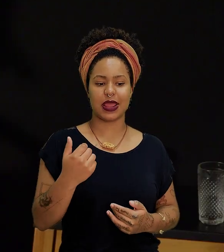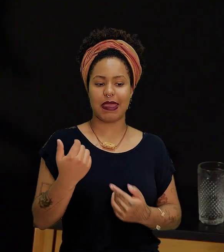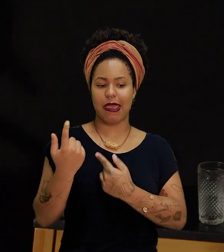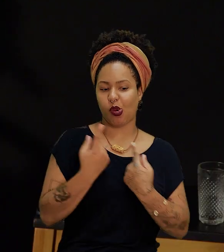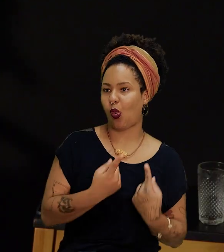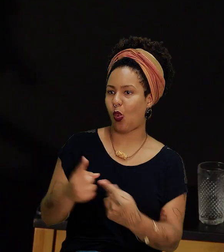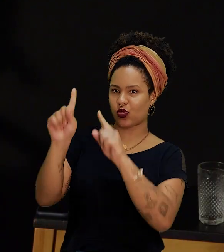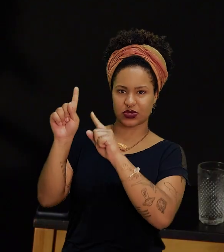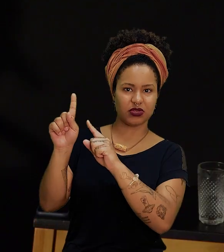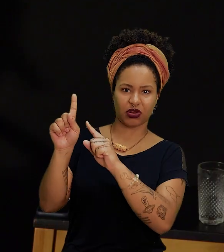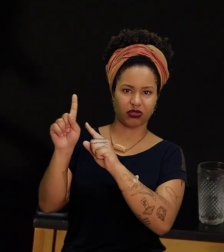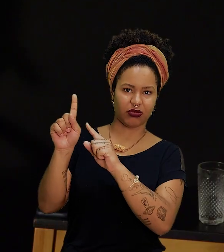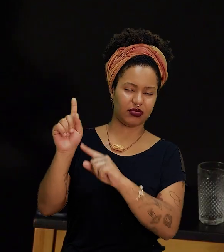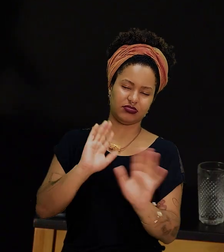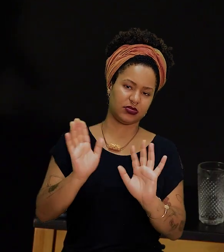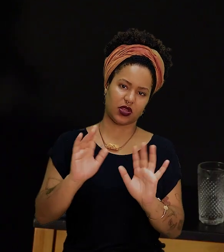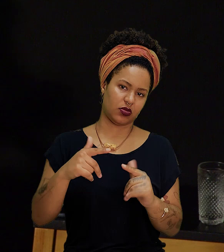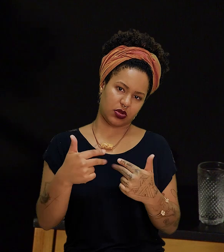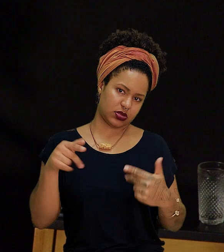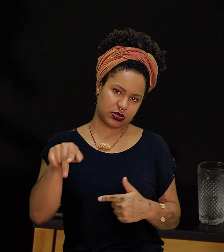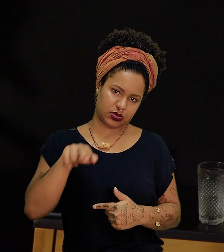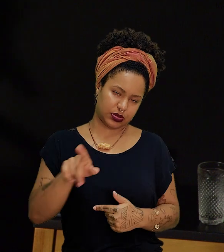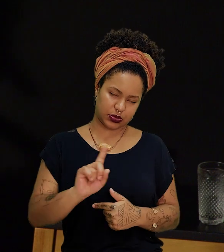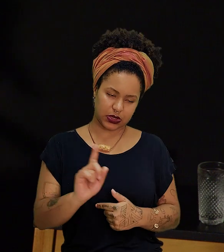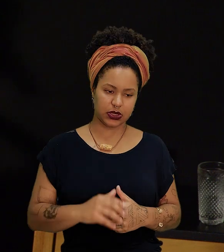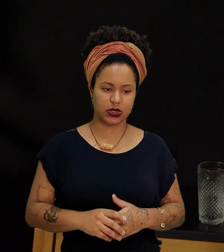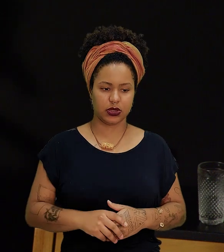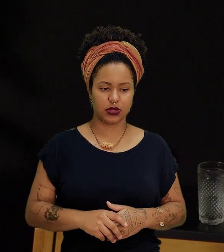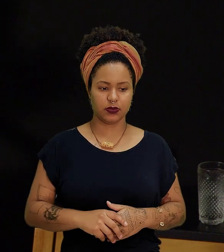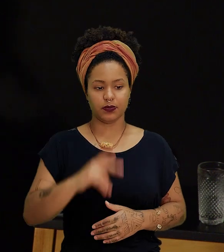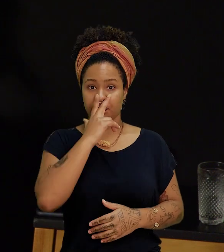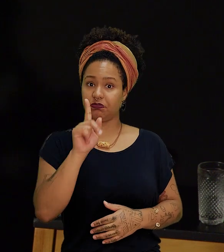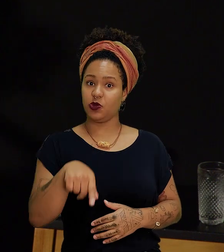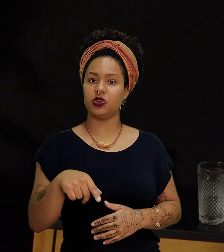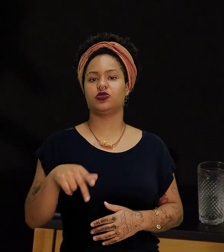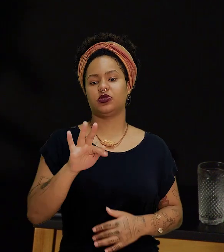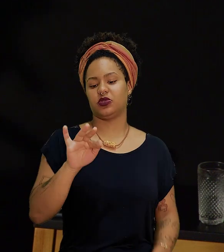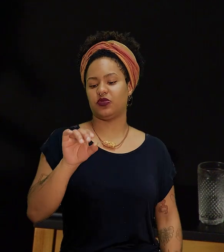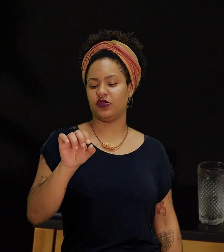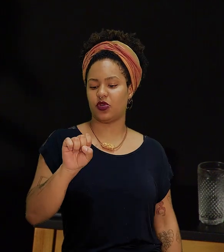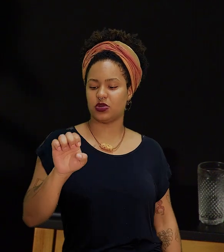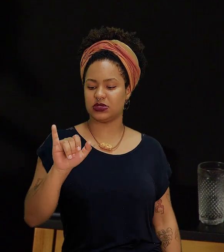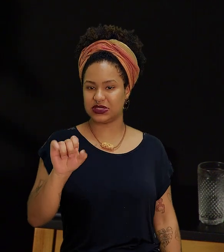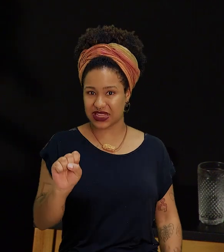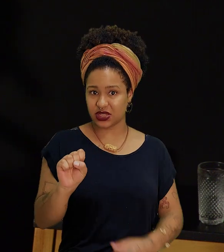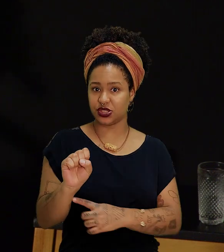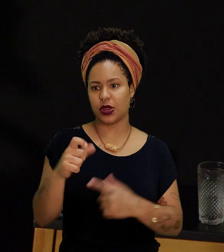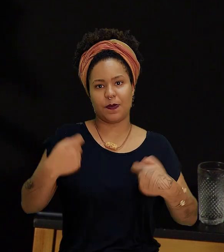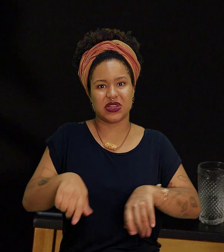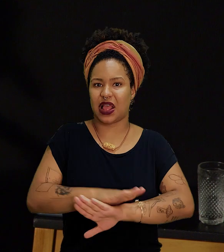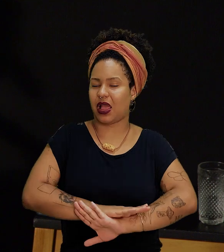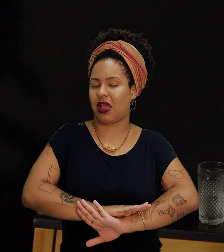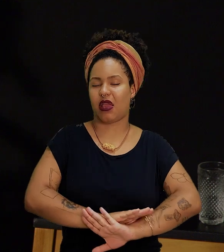é mais contra, digamos assim, uma coisa do que... Né? Eu acho que fósseis, de qualquer maneira, elas têm